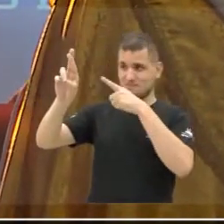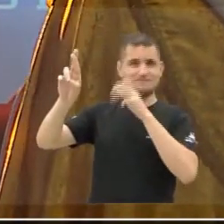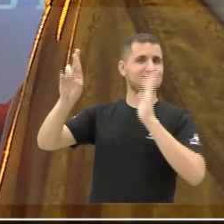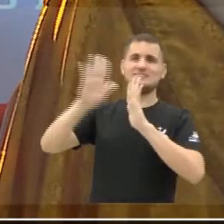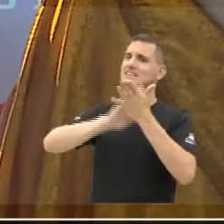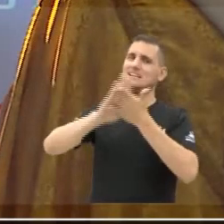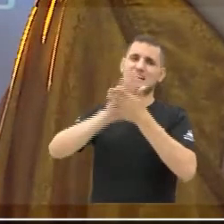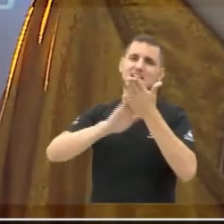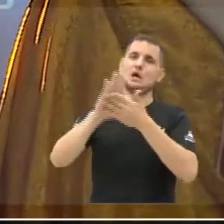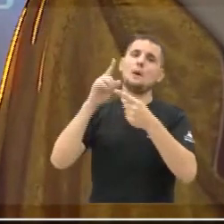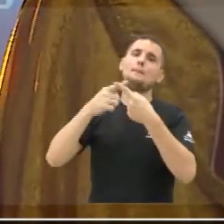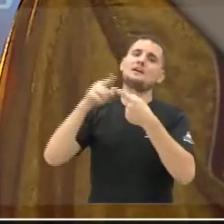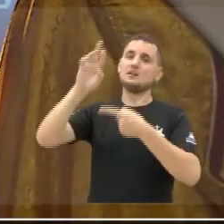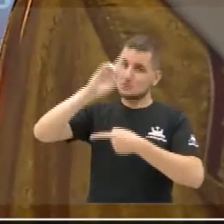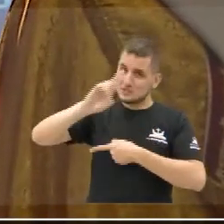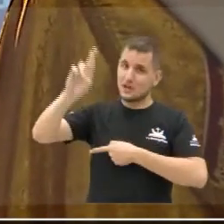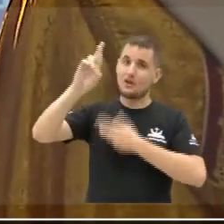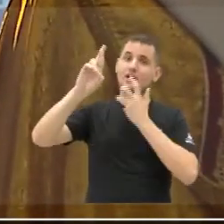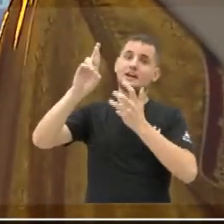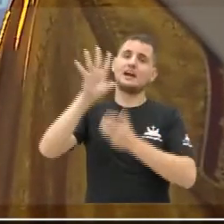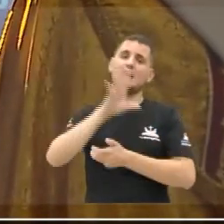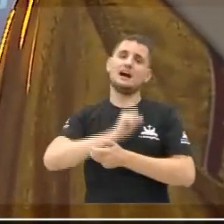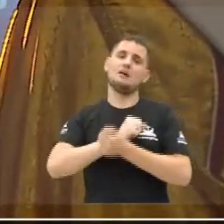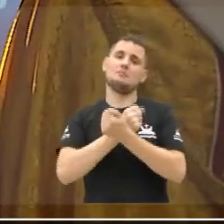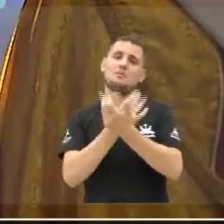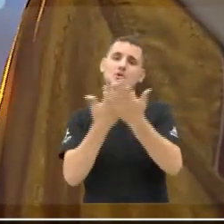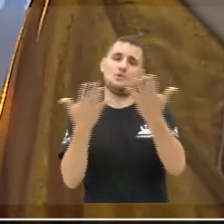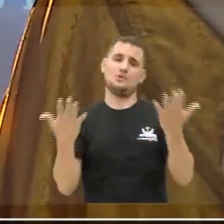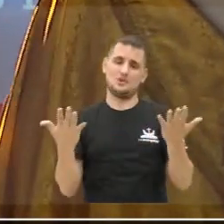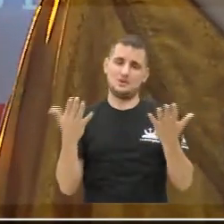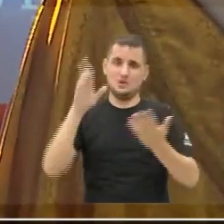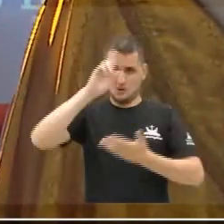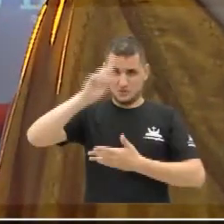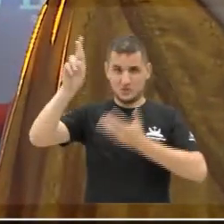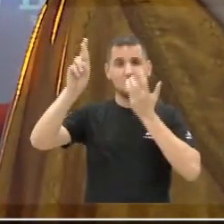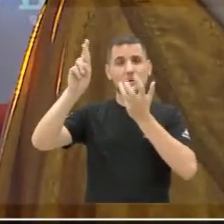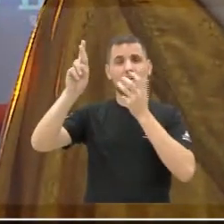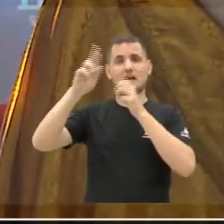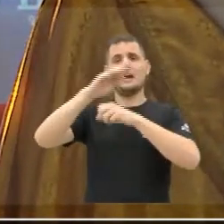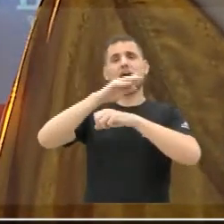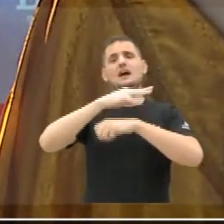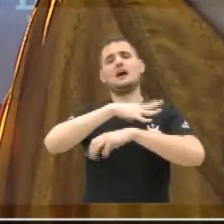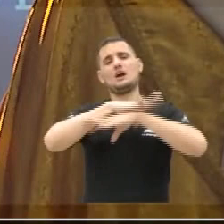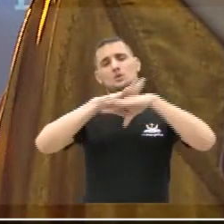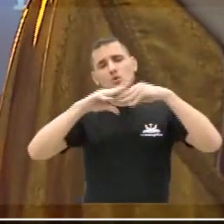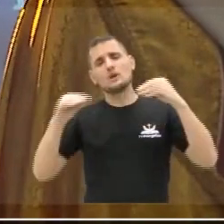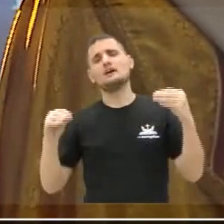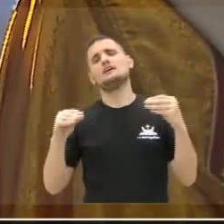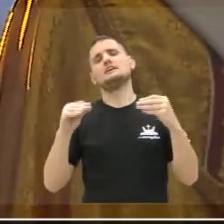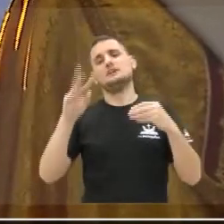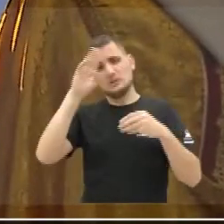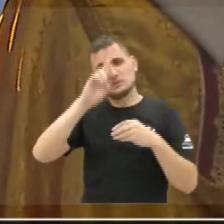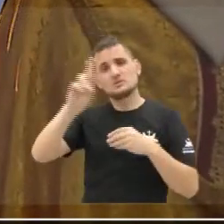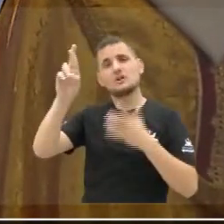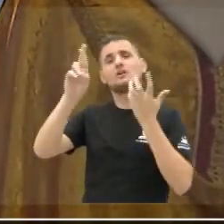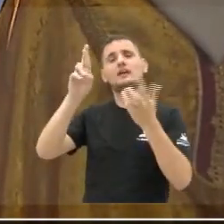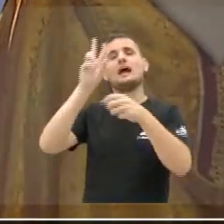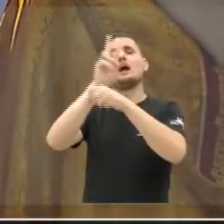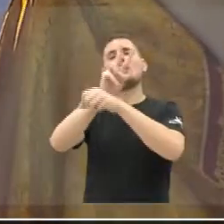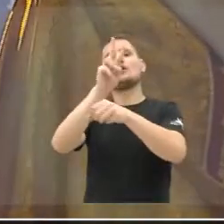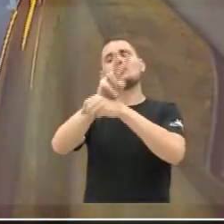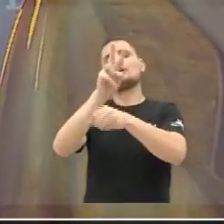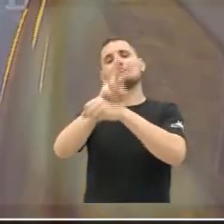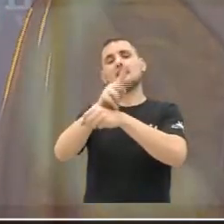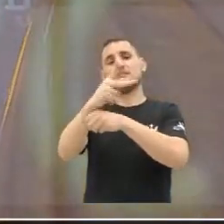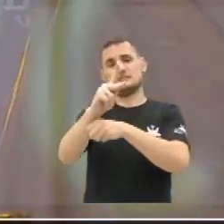quer nos amar, só quer cuidar de nós, só quer nos levantar, só quer curar as nossas feridas, só quer cuidar. Não